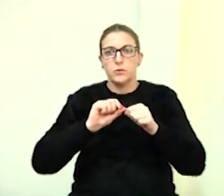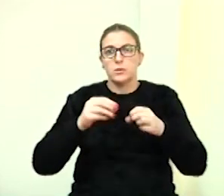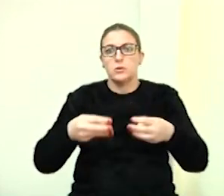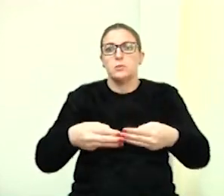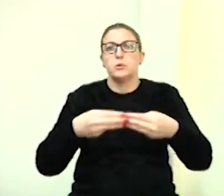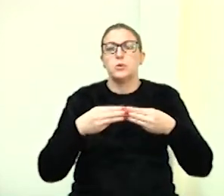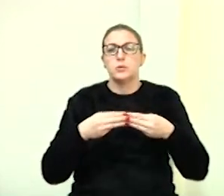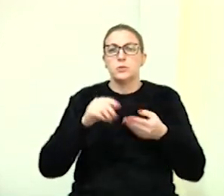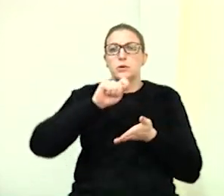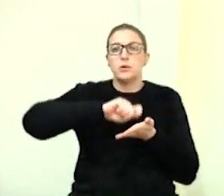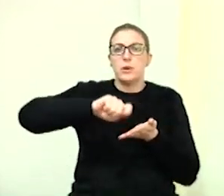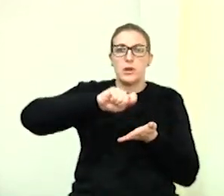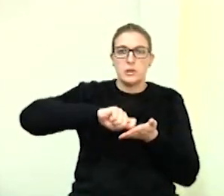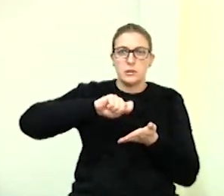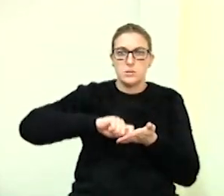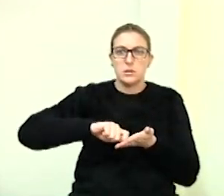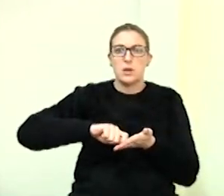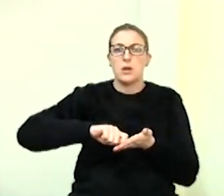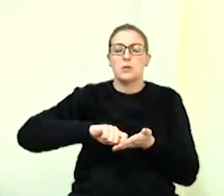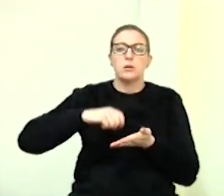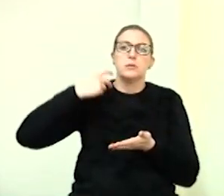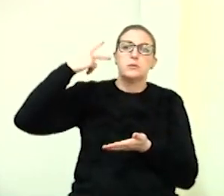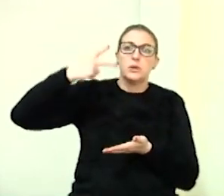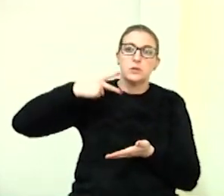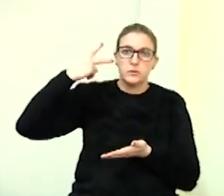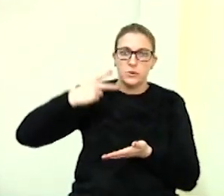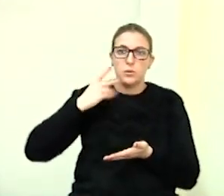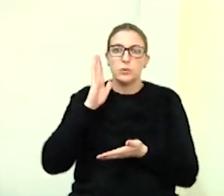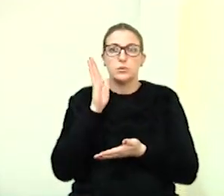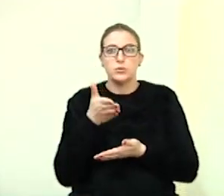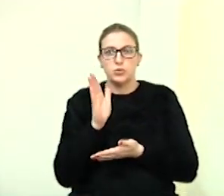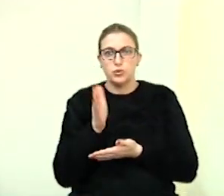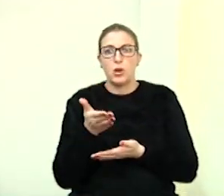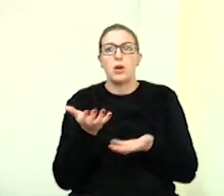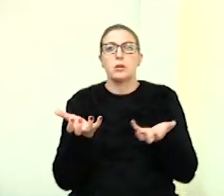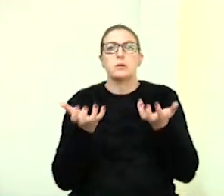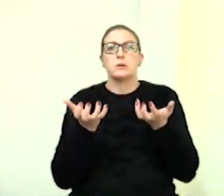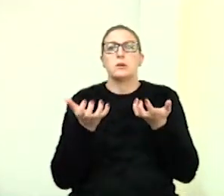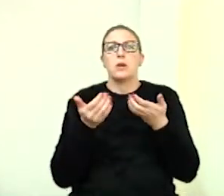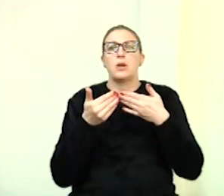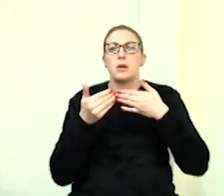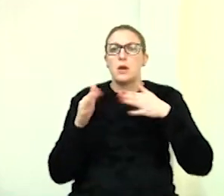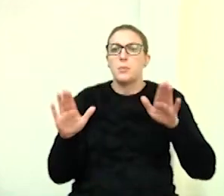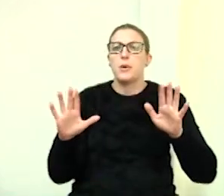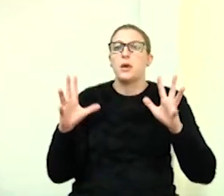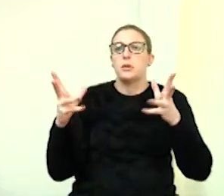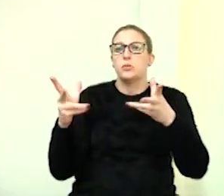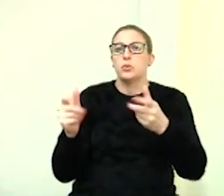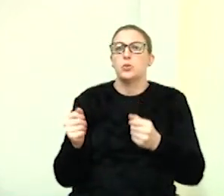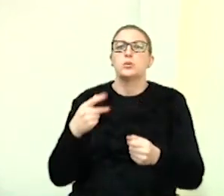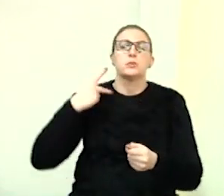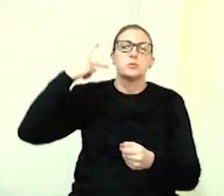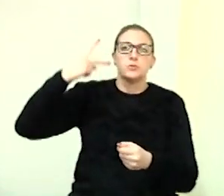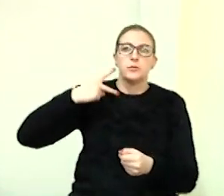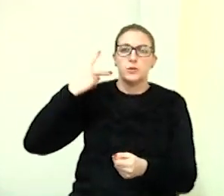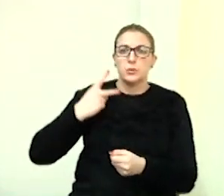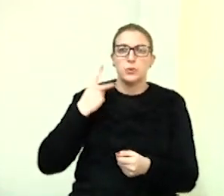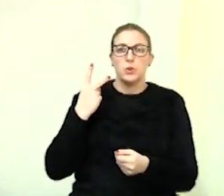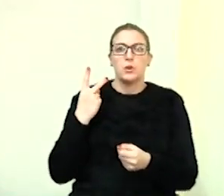pelos nove vereadores, mas que a gente já quer deixar em aberto aqui a todos os vereadores, para que a gente possa, então,